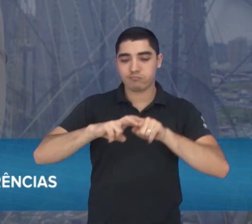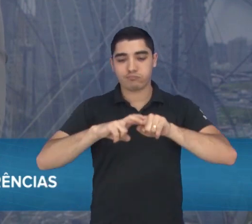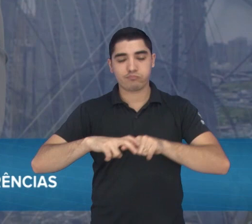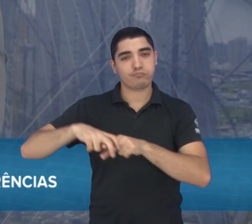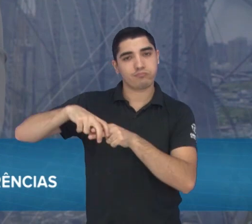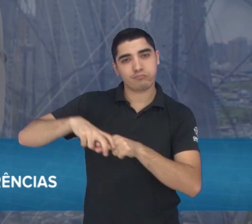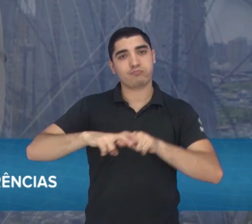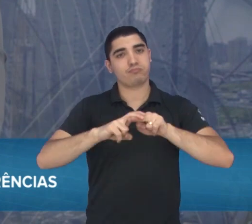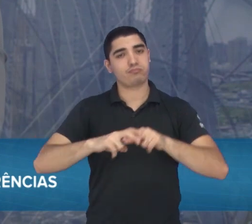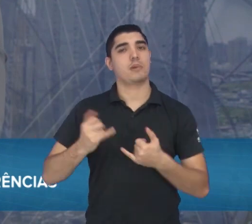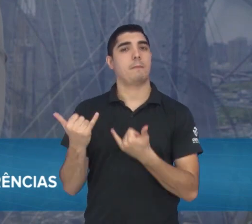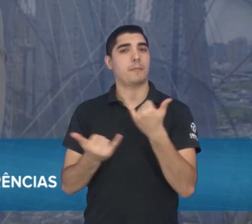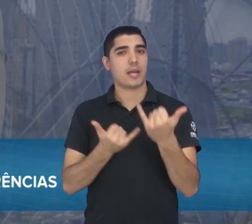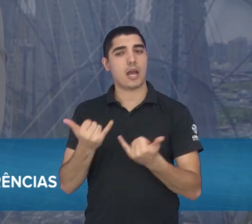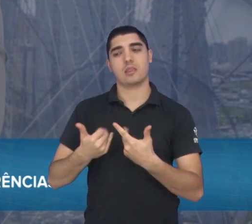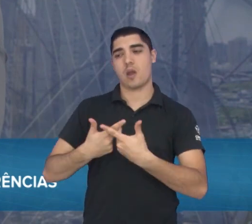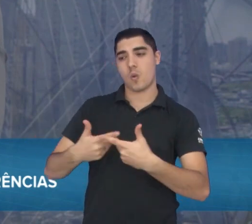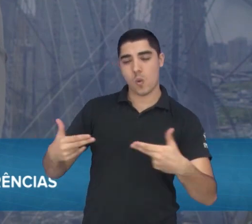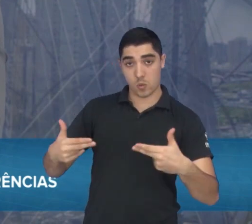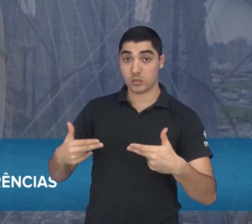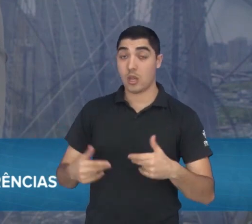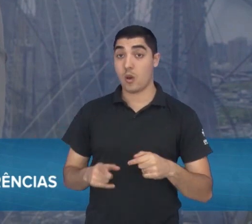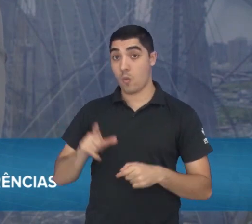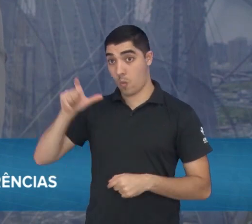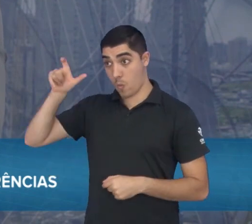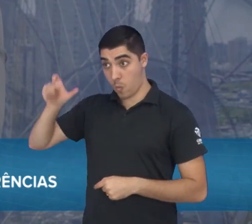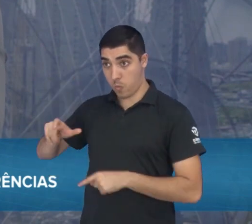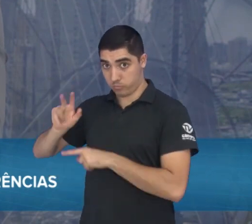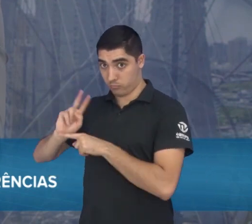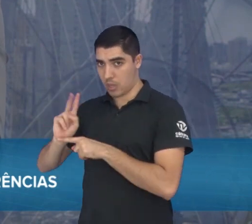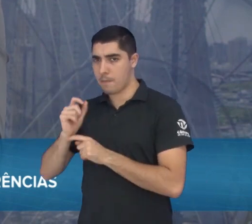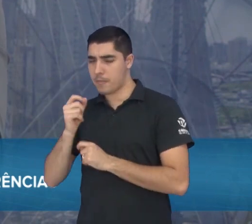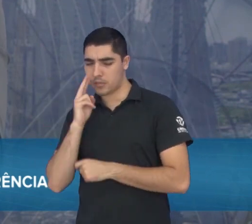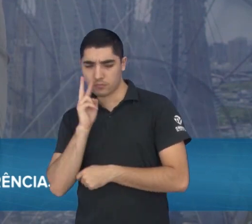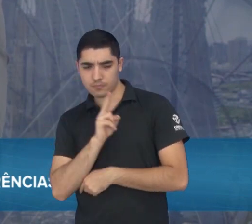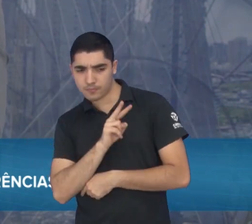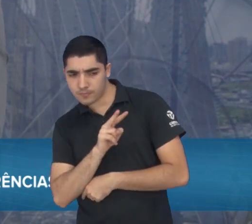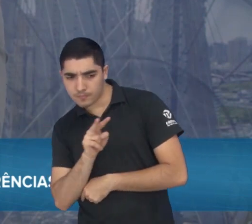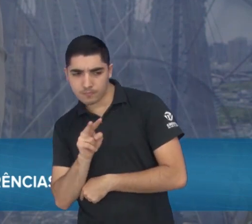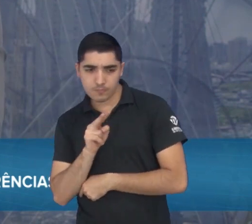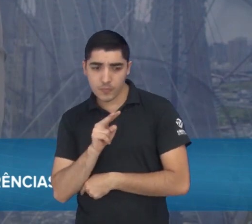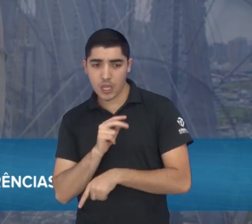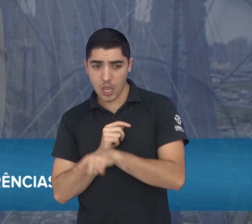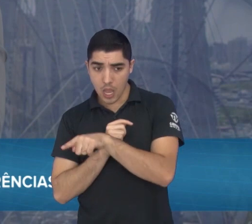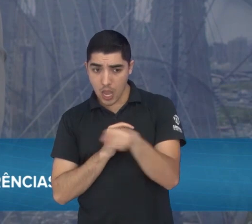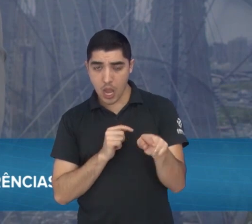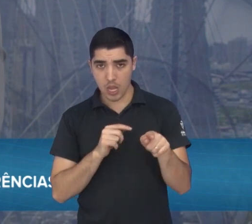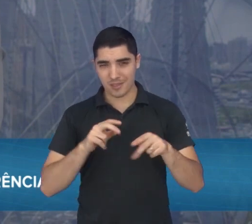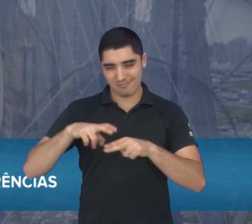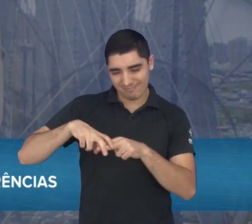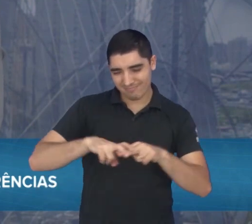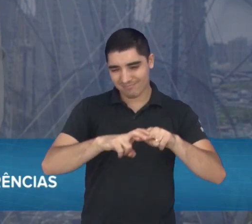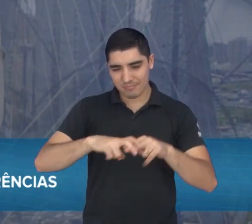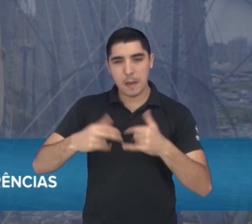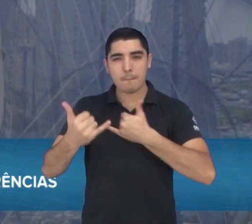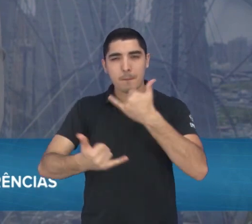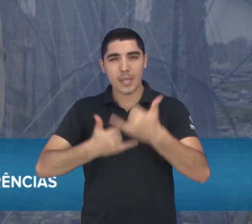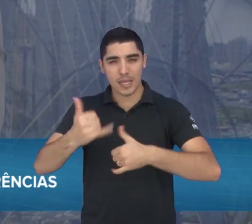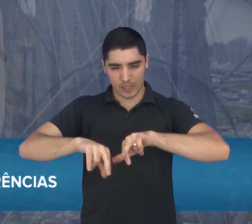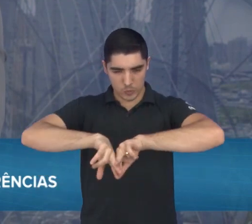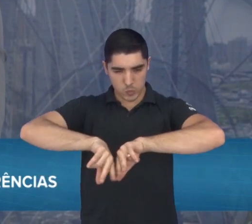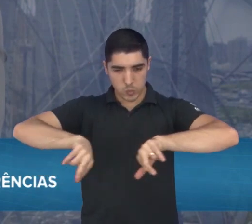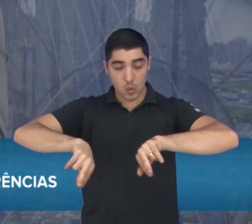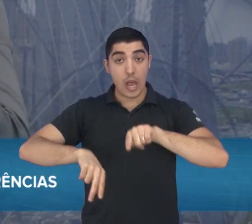que também ficar atento para ver se as normas do playground estão dentro do que a BNT determina, se os produtos estão dentro